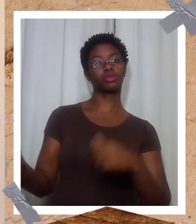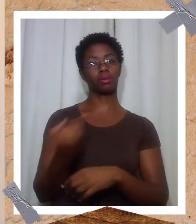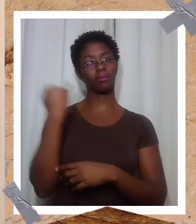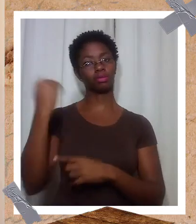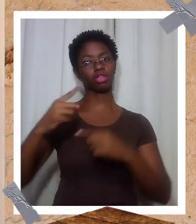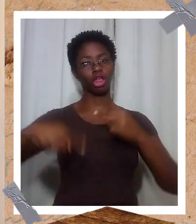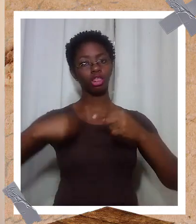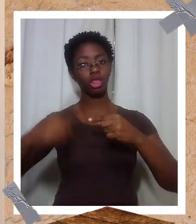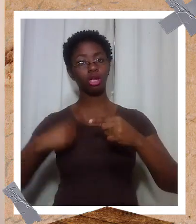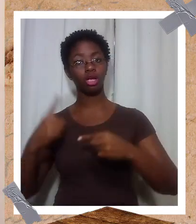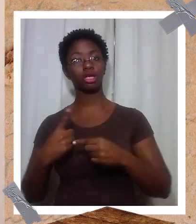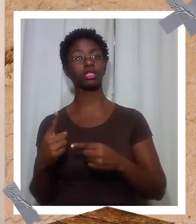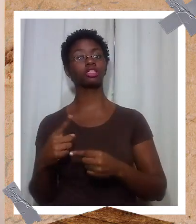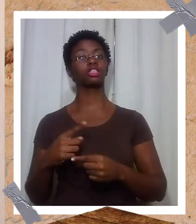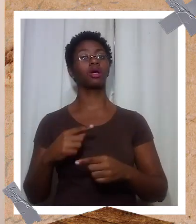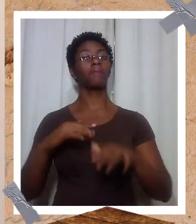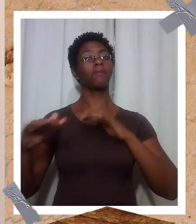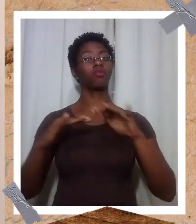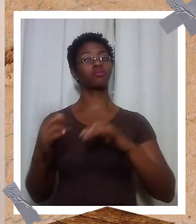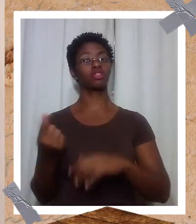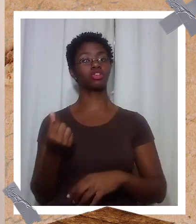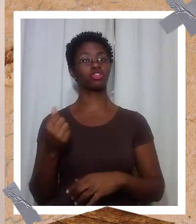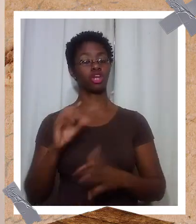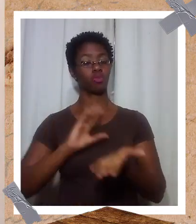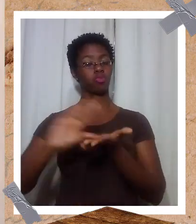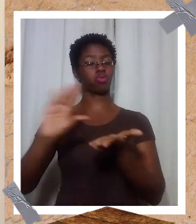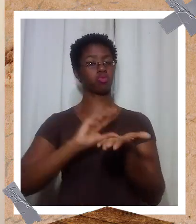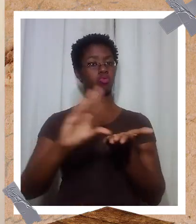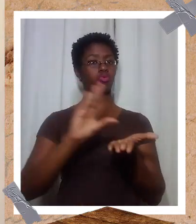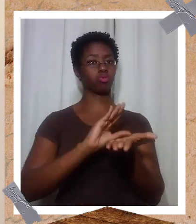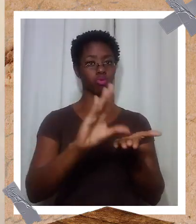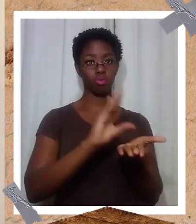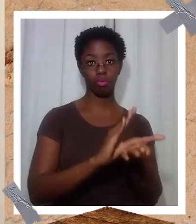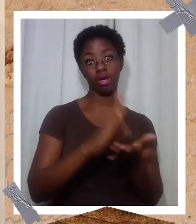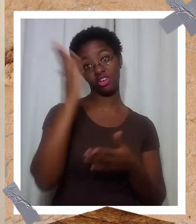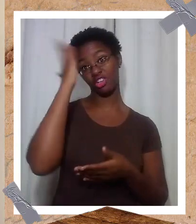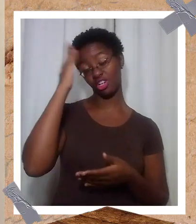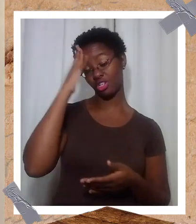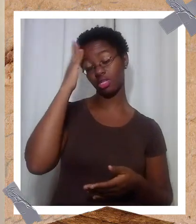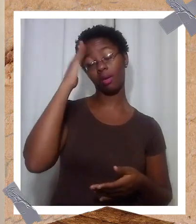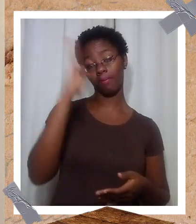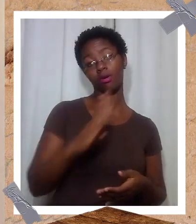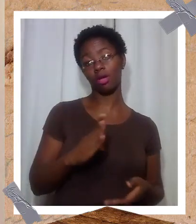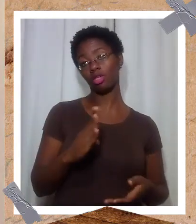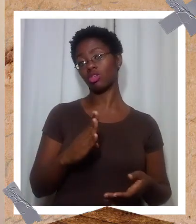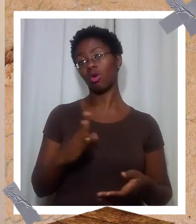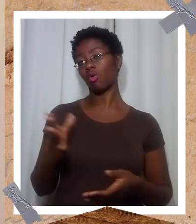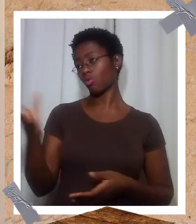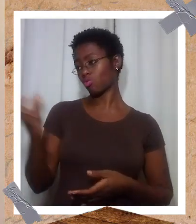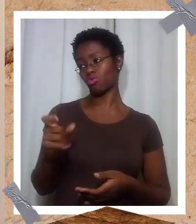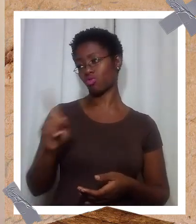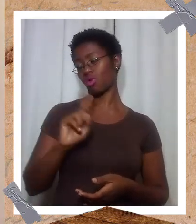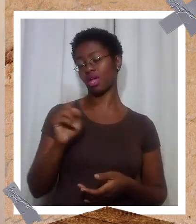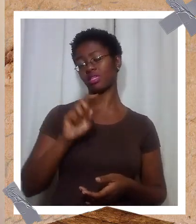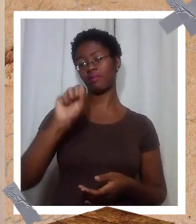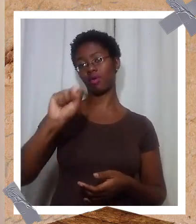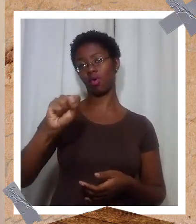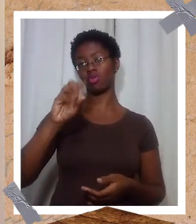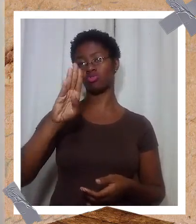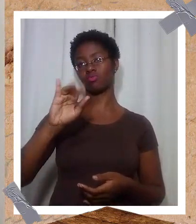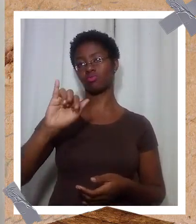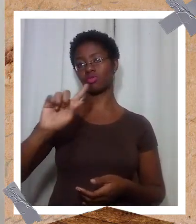movimenta bilhões, apesar do Brasil também deixar de ganhar anualmente 8 bilhões de reais por